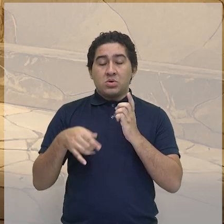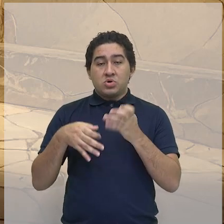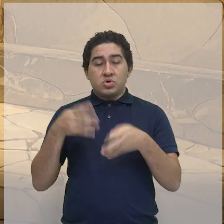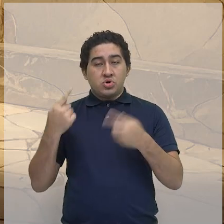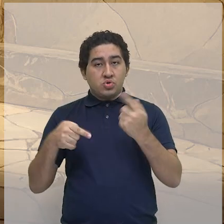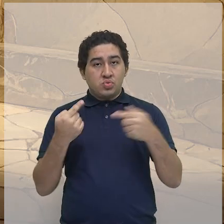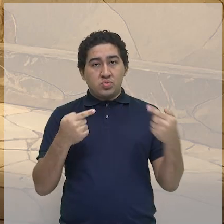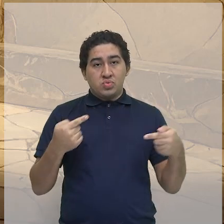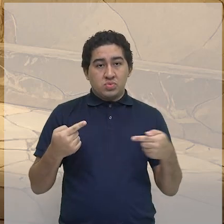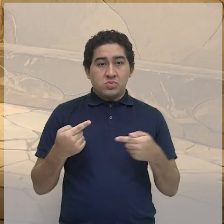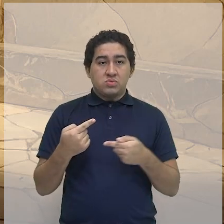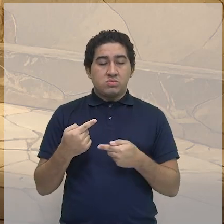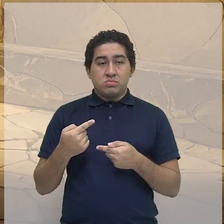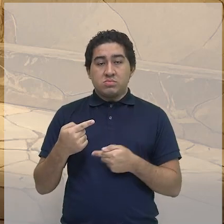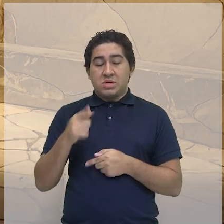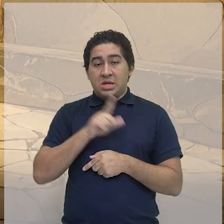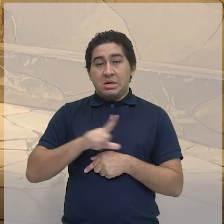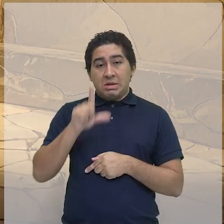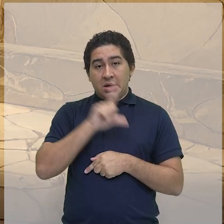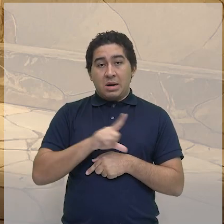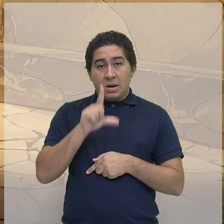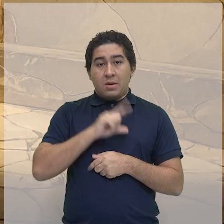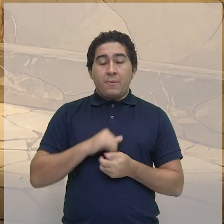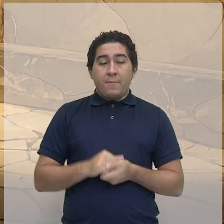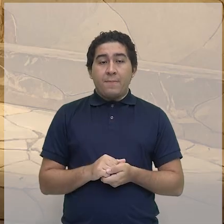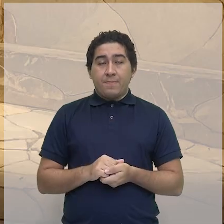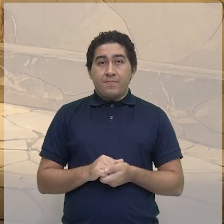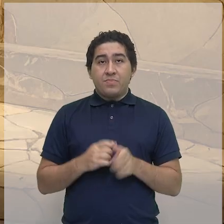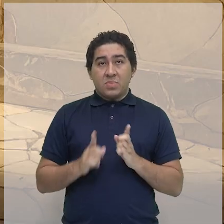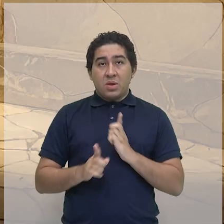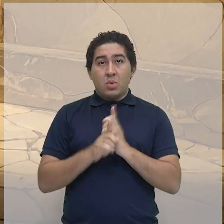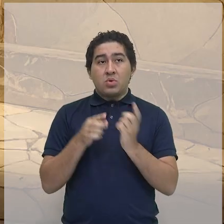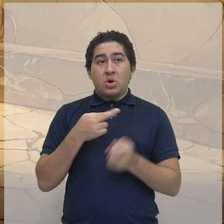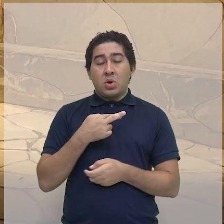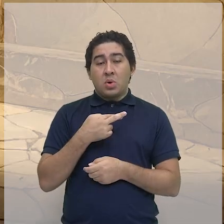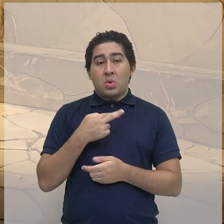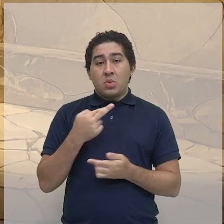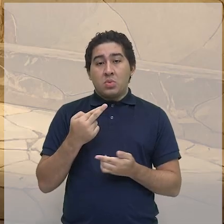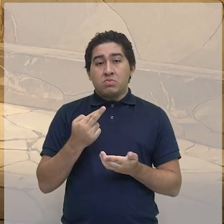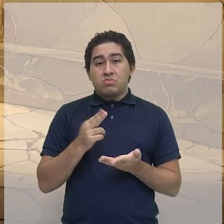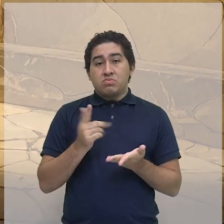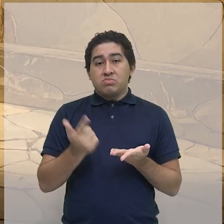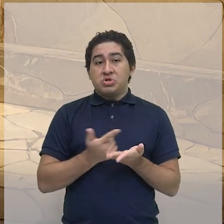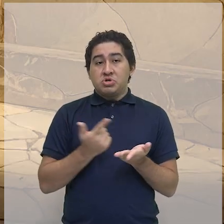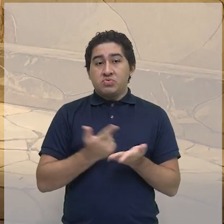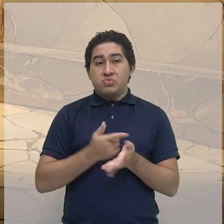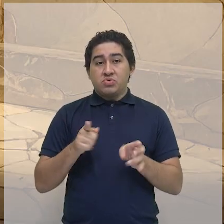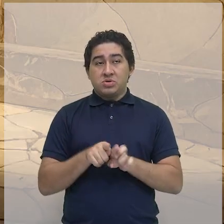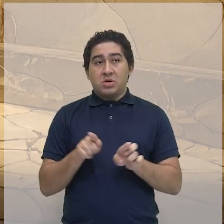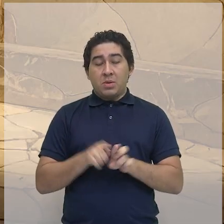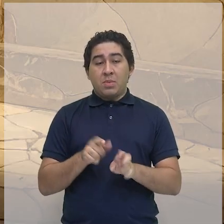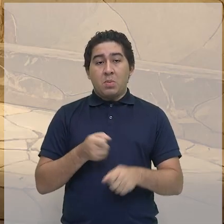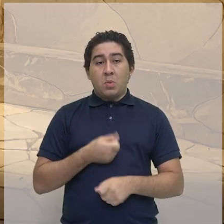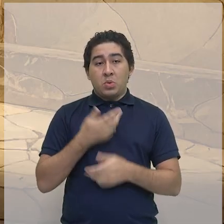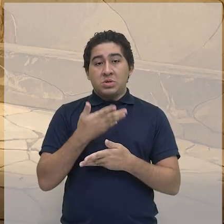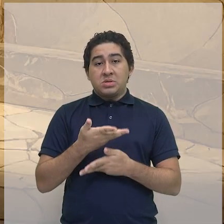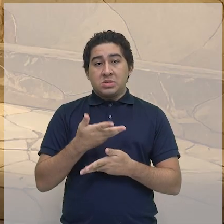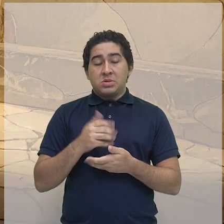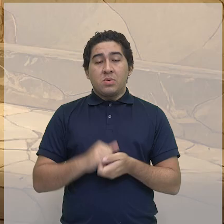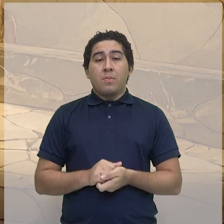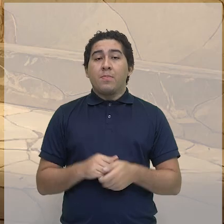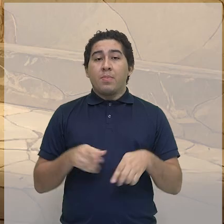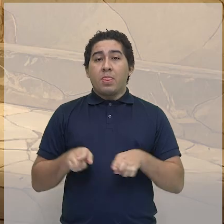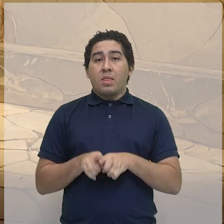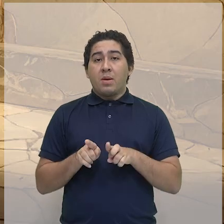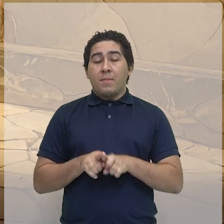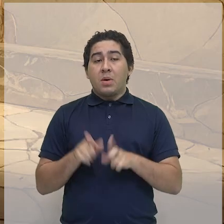Muito simples, olha só. Nós vamos encontrar em romances, também vamos encontrar em poesias, podemos encontrar